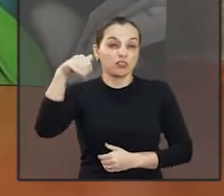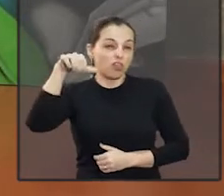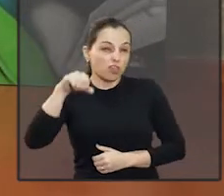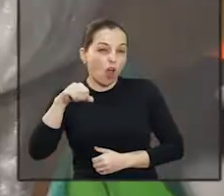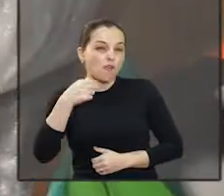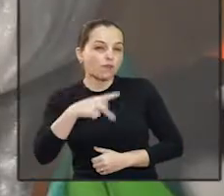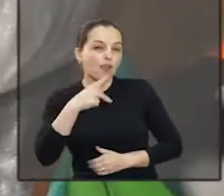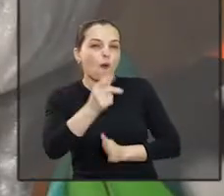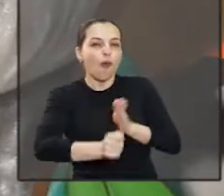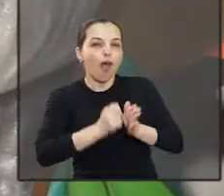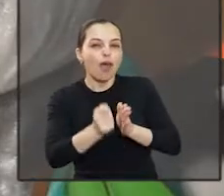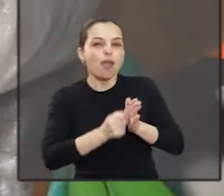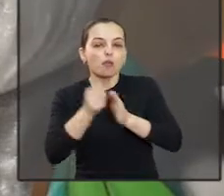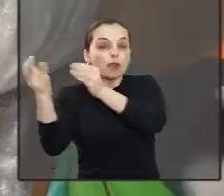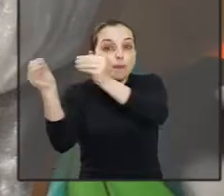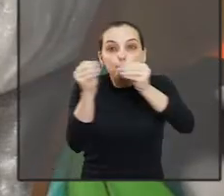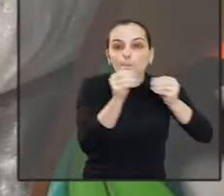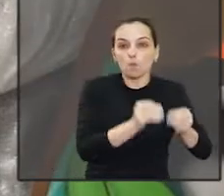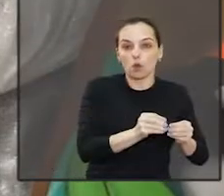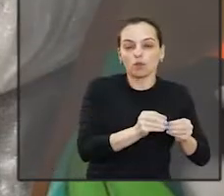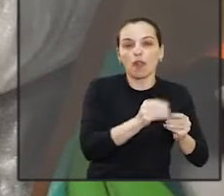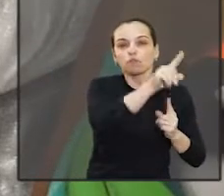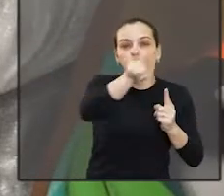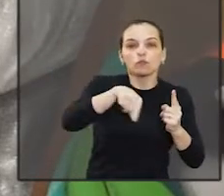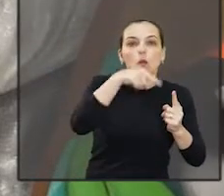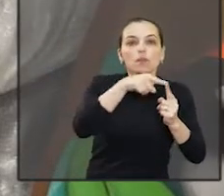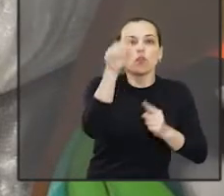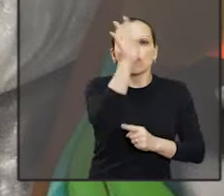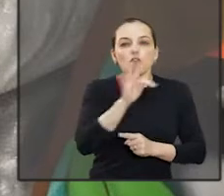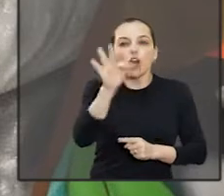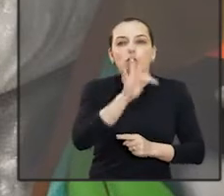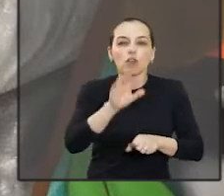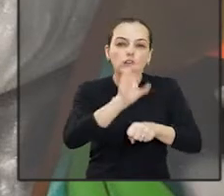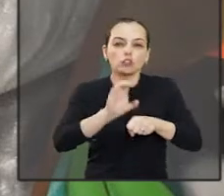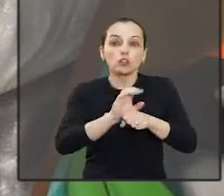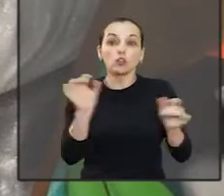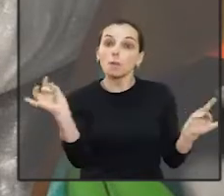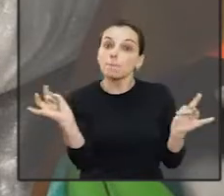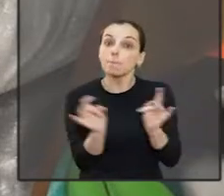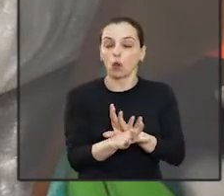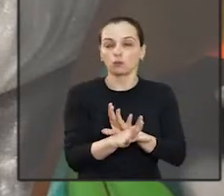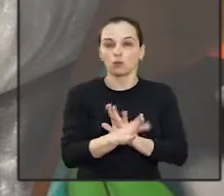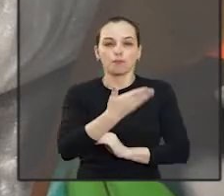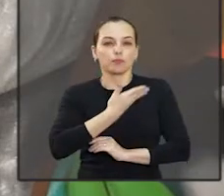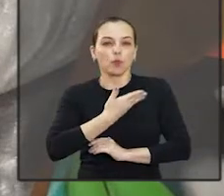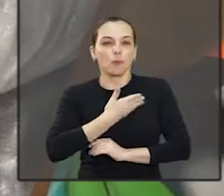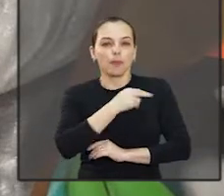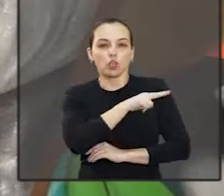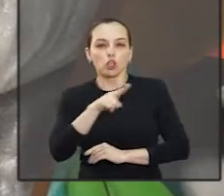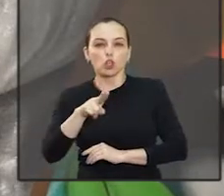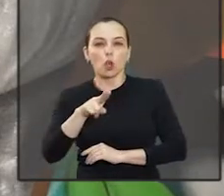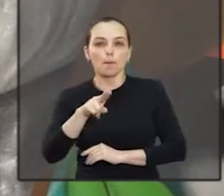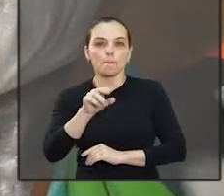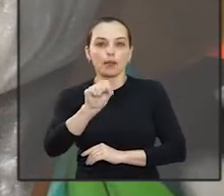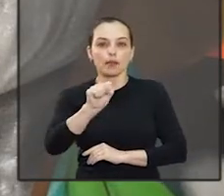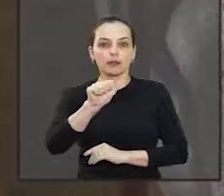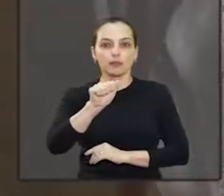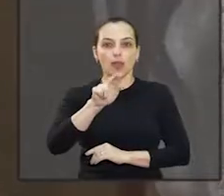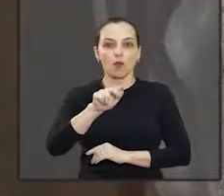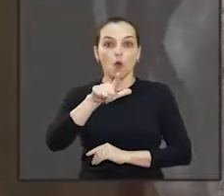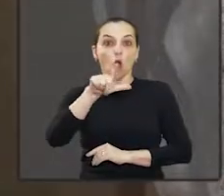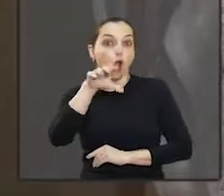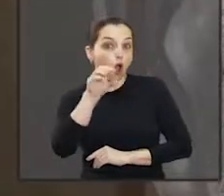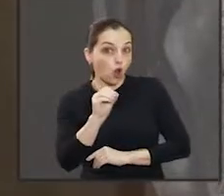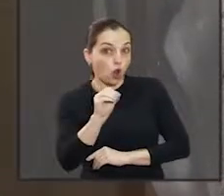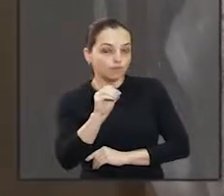né? Quando eu tinha uns 18, 19 anos, assim, eu voltei para Araraquara, eu comecei a fazer faculdade, depois retornei para a cidade para finalizar a faculdade aqui.